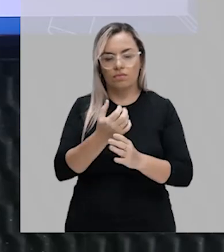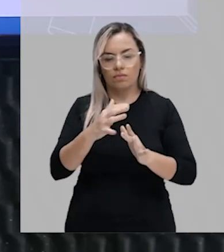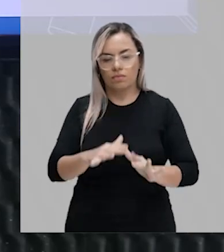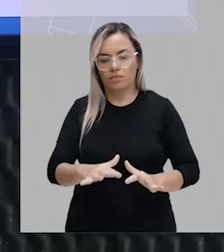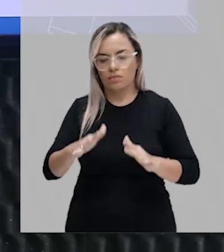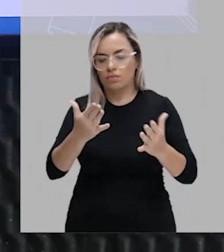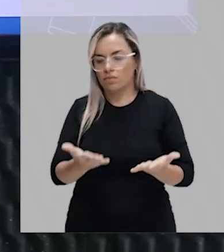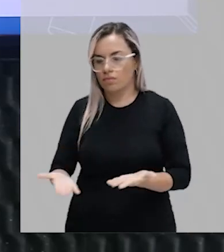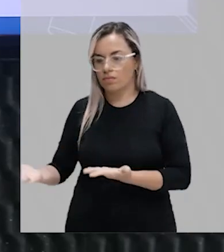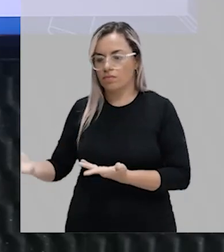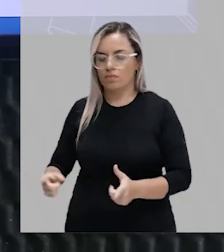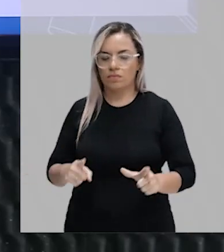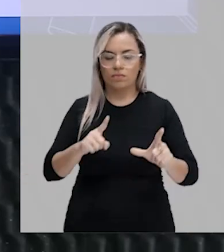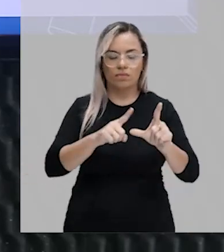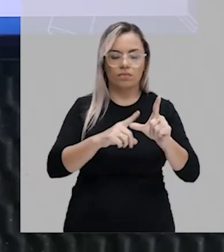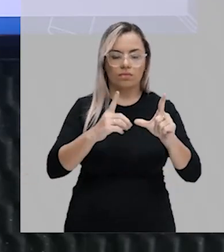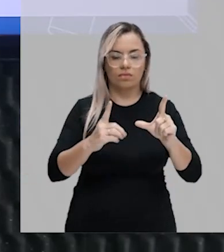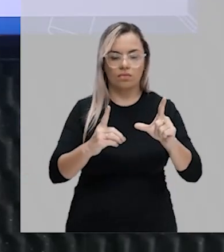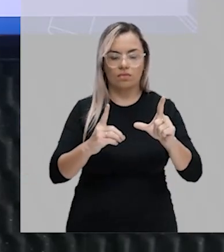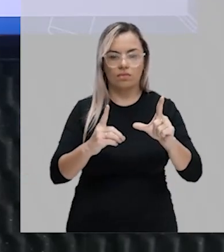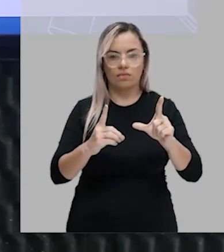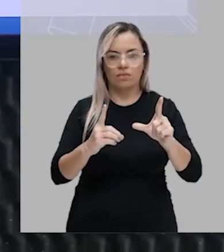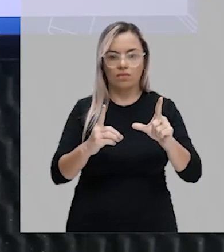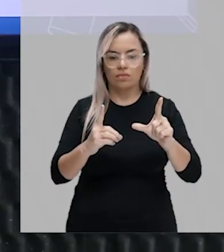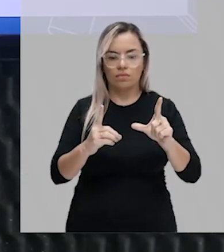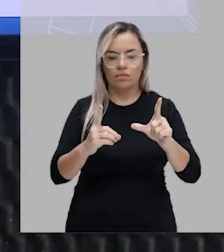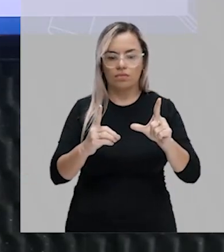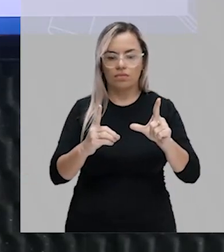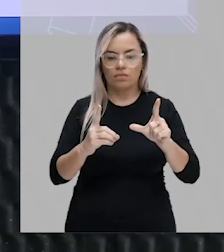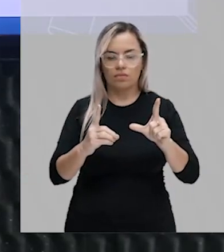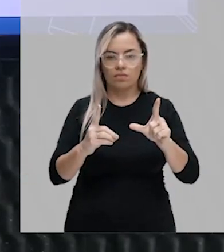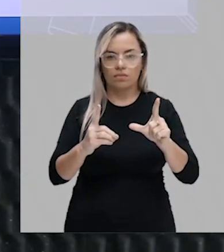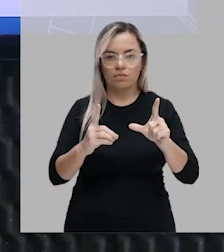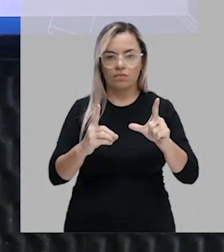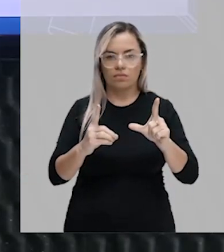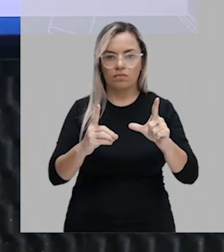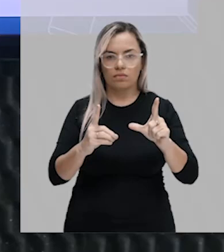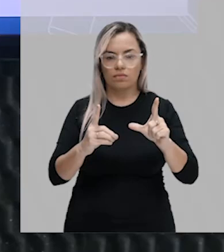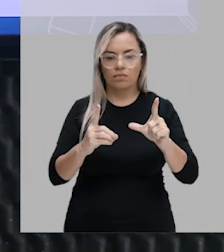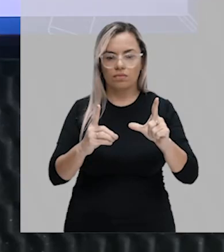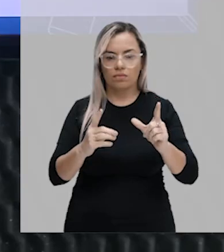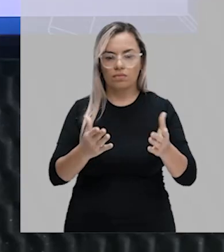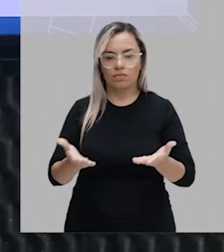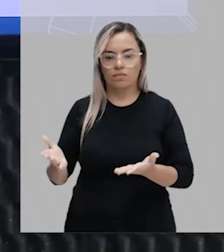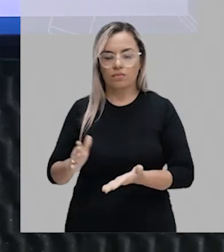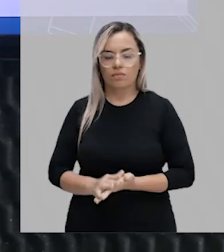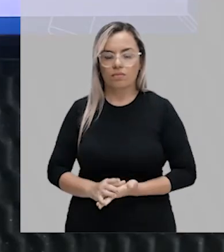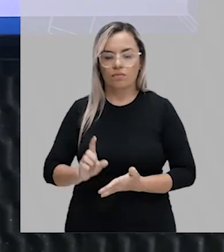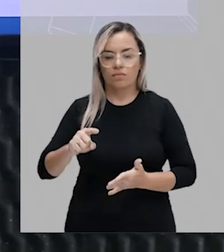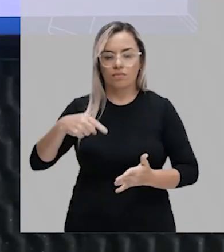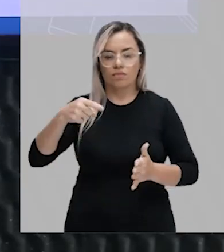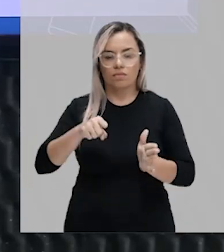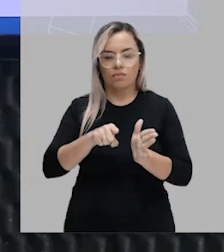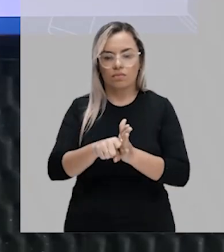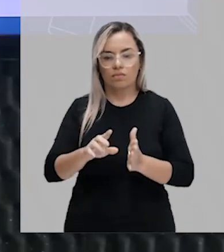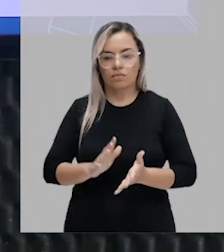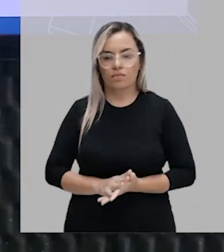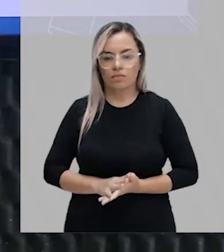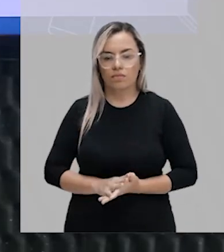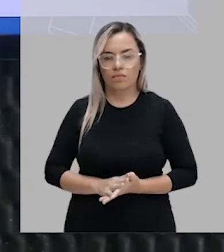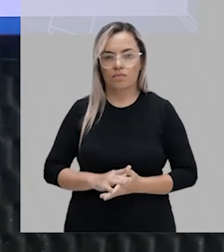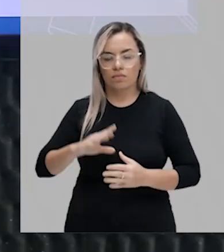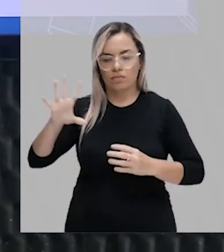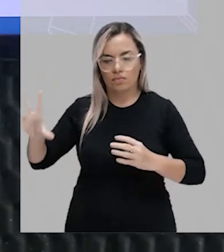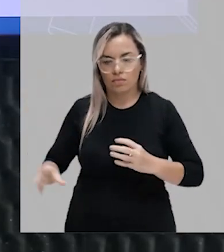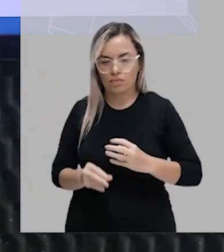aqui, né? CH4, NH3, H2 e vapor d'água, tá? Próxima questão.